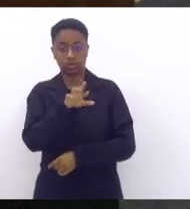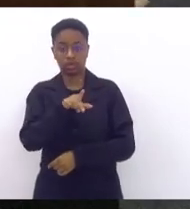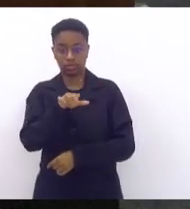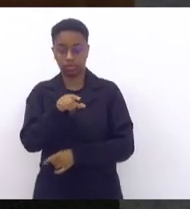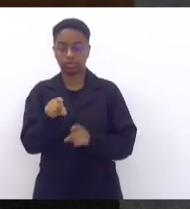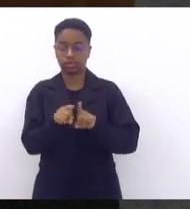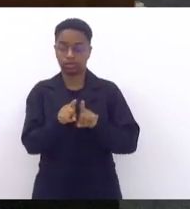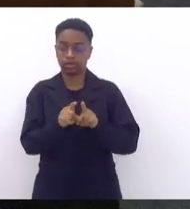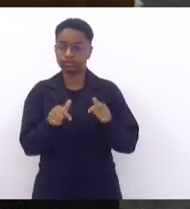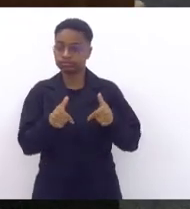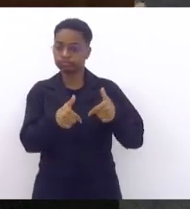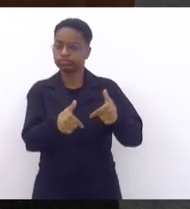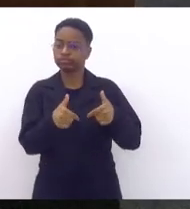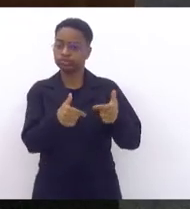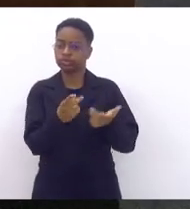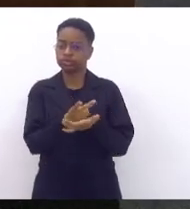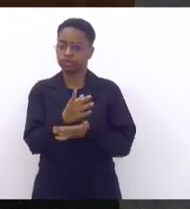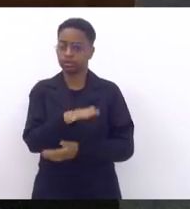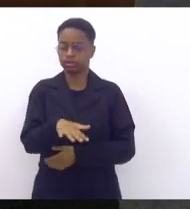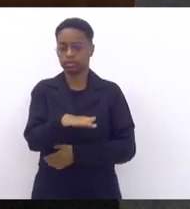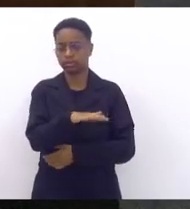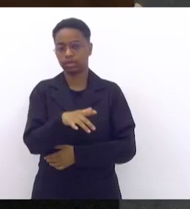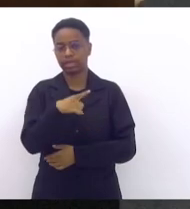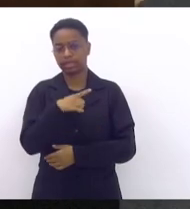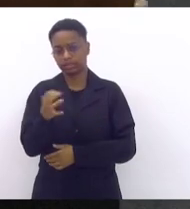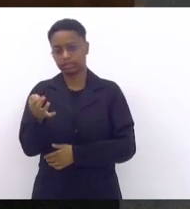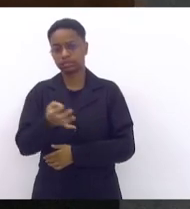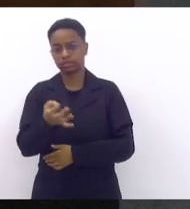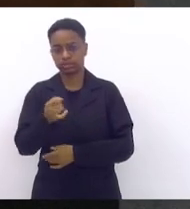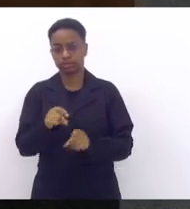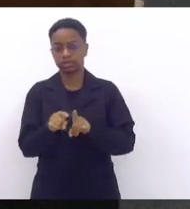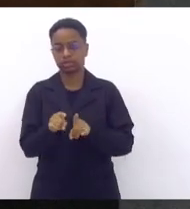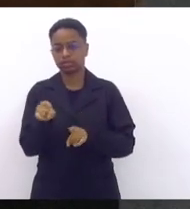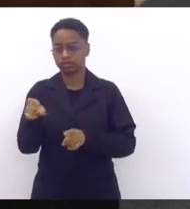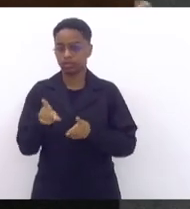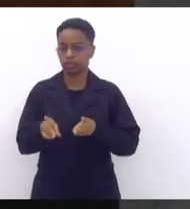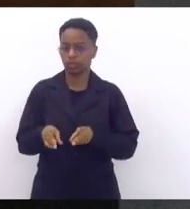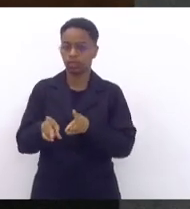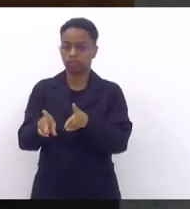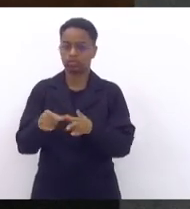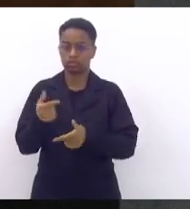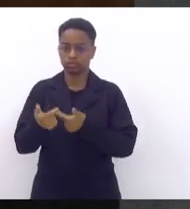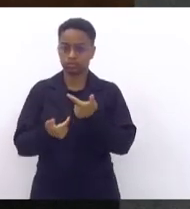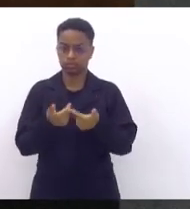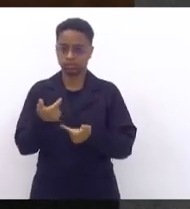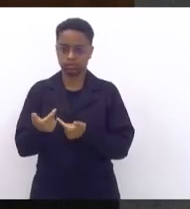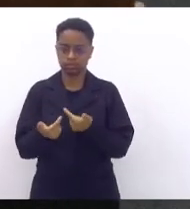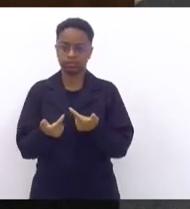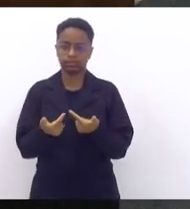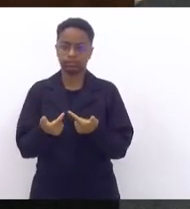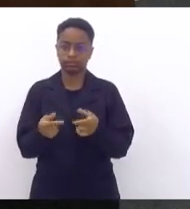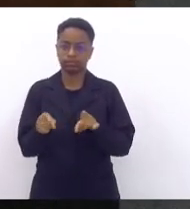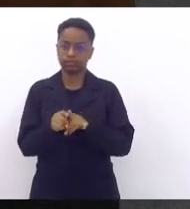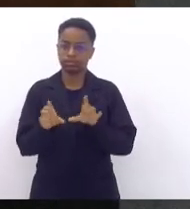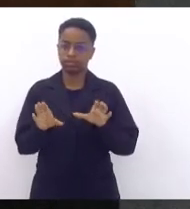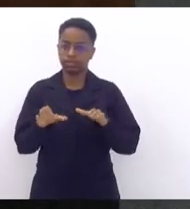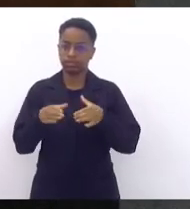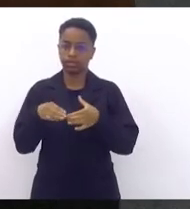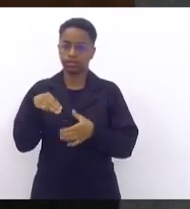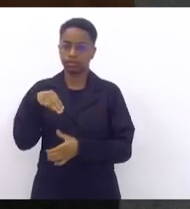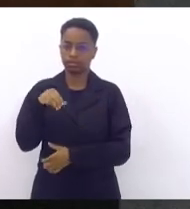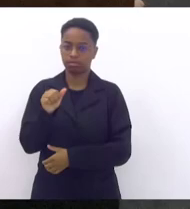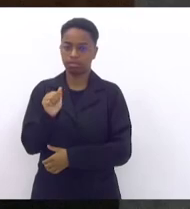muito atuante nessa área, e eu tenho certeza que o senhor está dando continuidade a isso. A comunidade